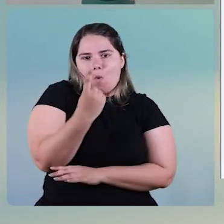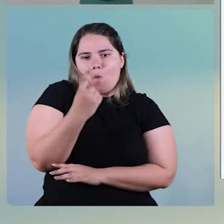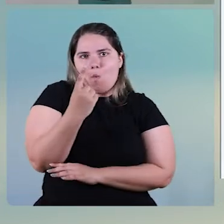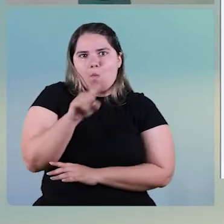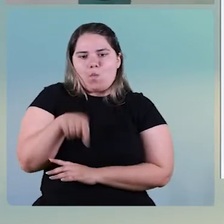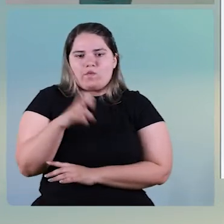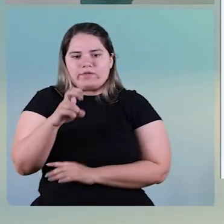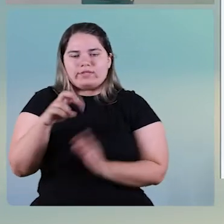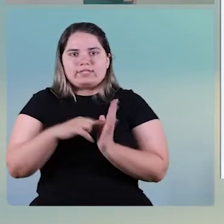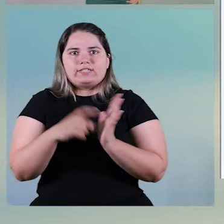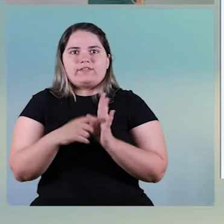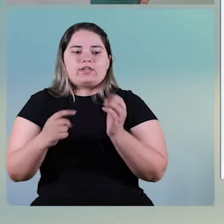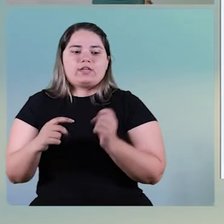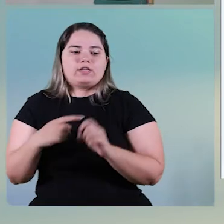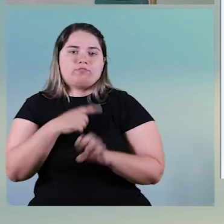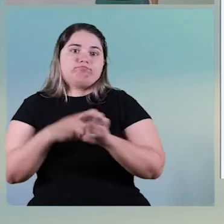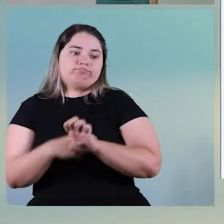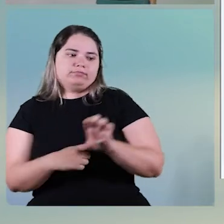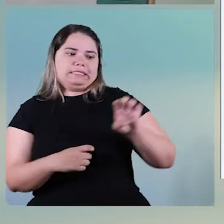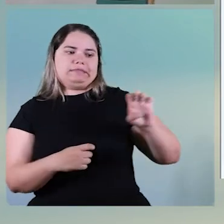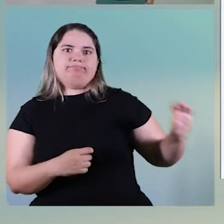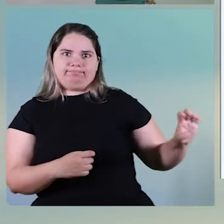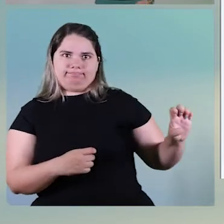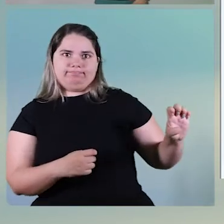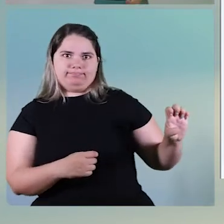velocidade escalar média